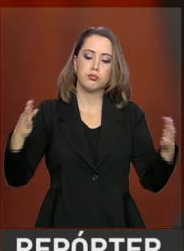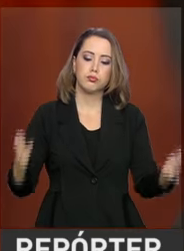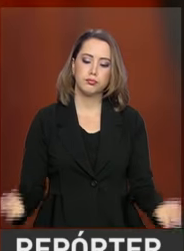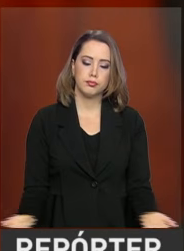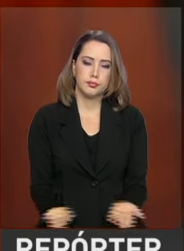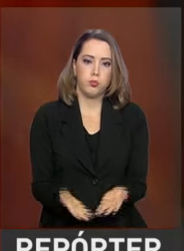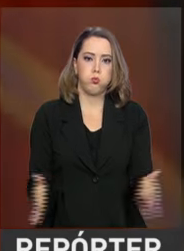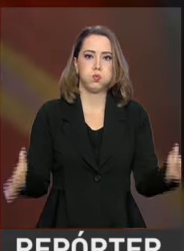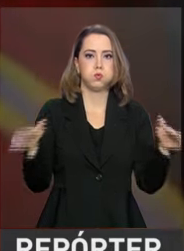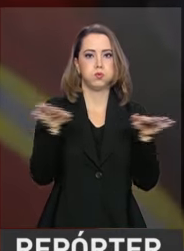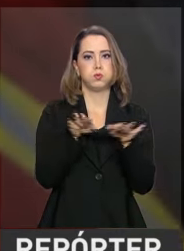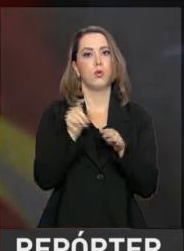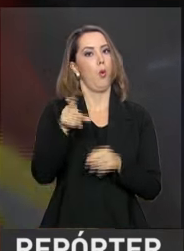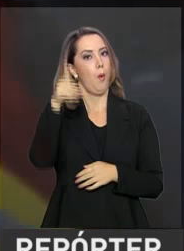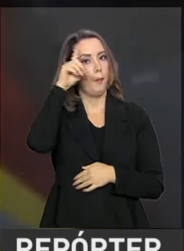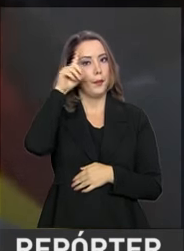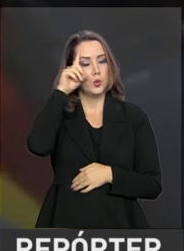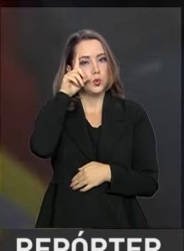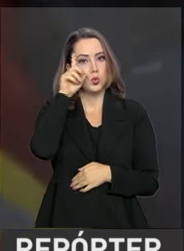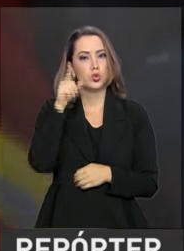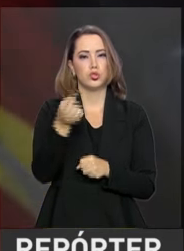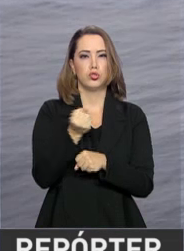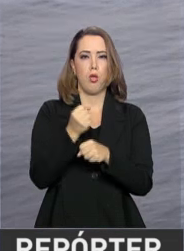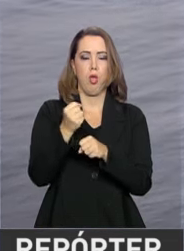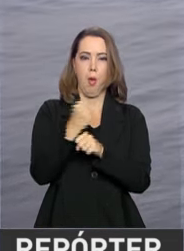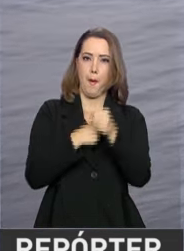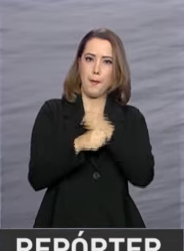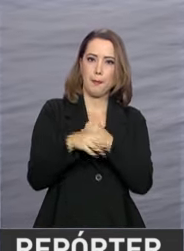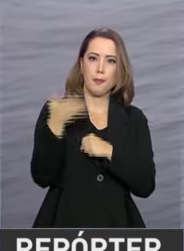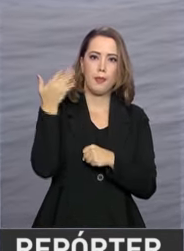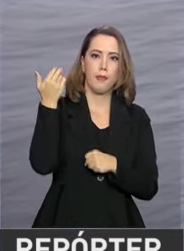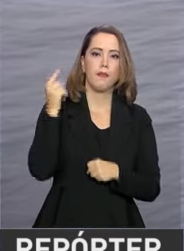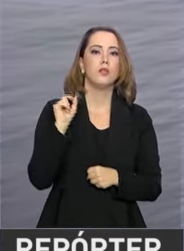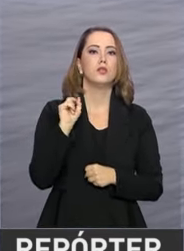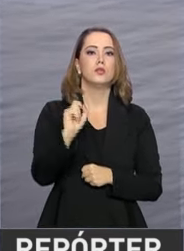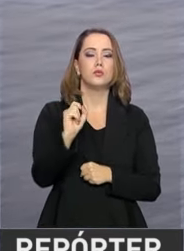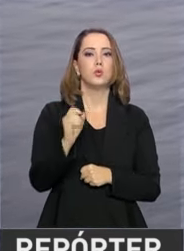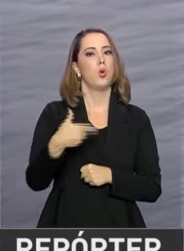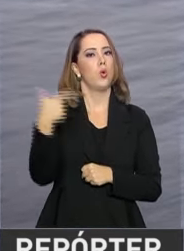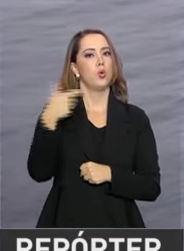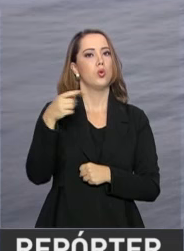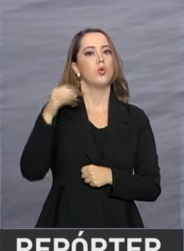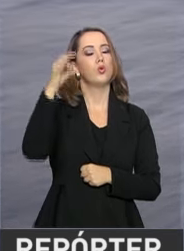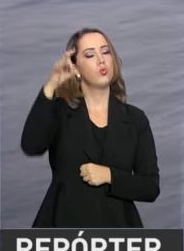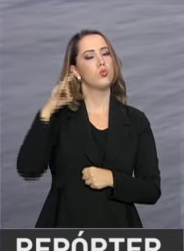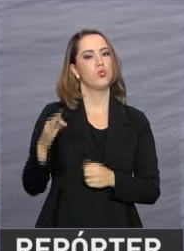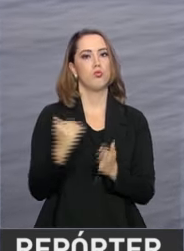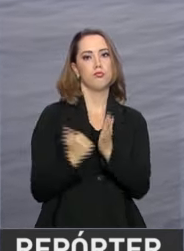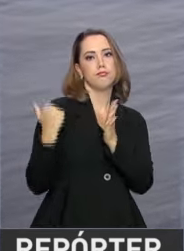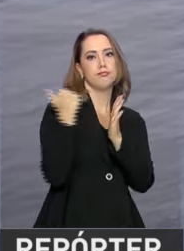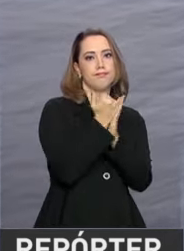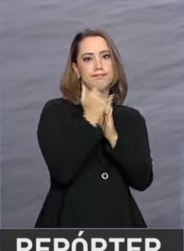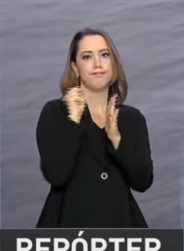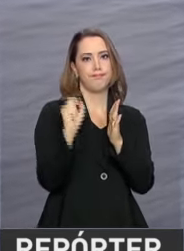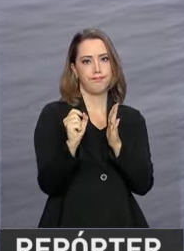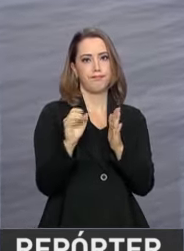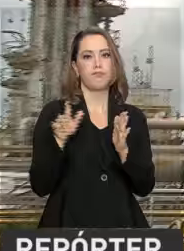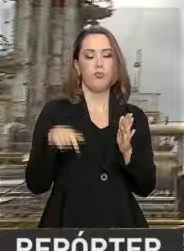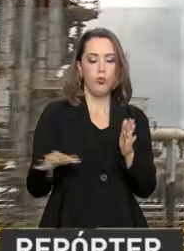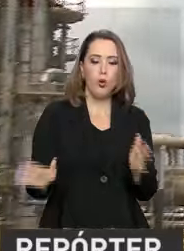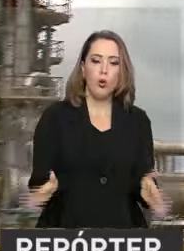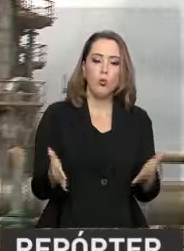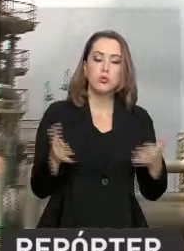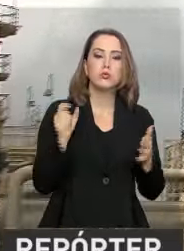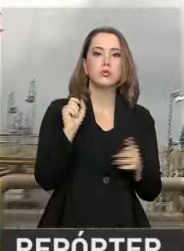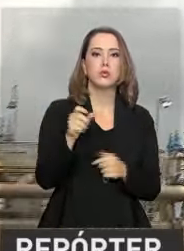equivalente por dia em relação a maio de 2015 o aumento foi de 2% o volume produzido no mês passado no brasil